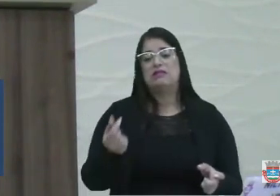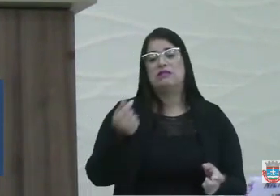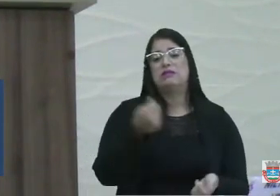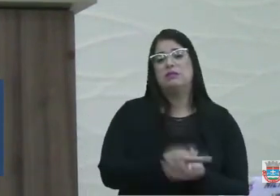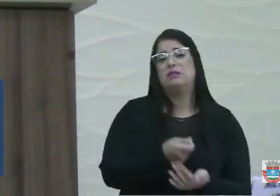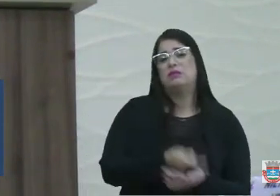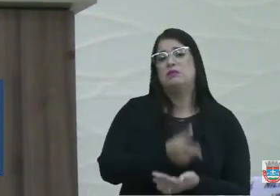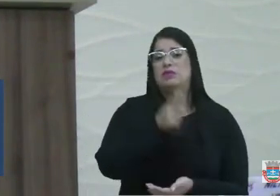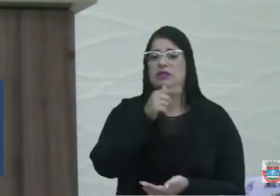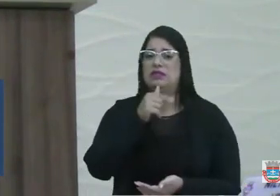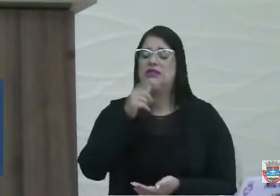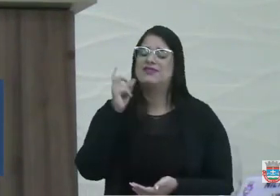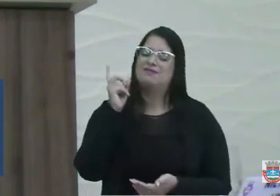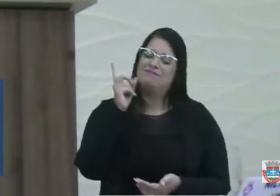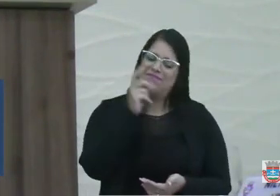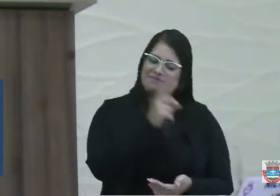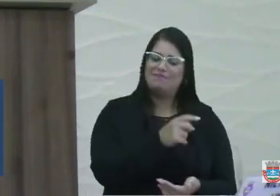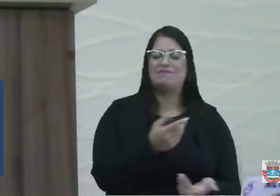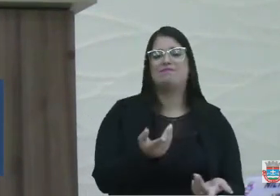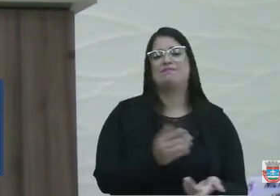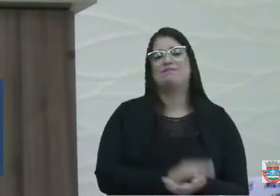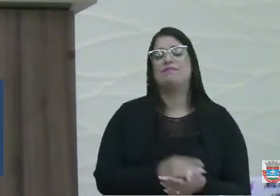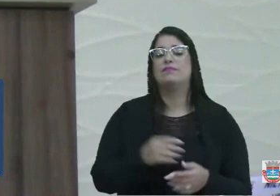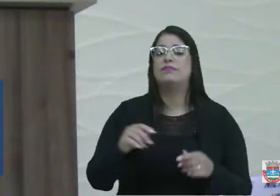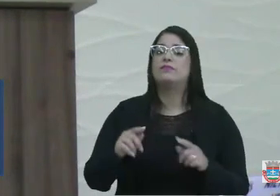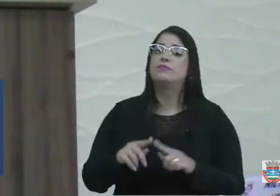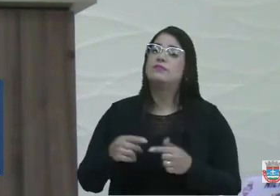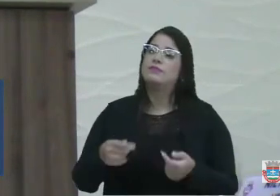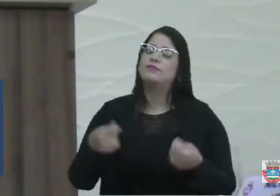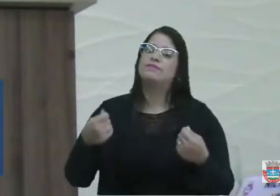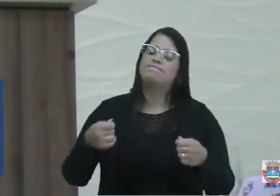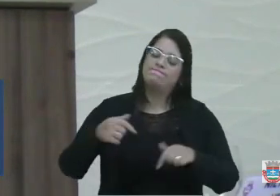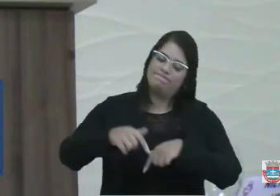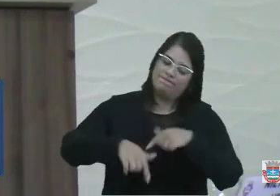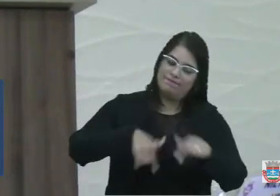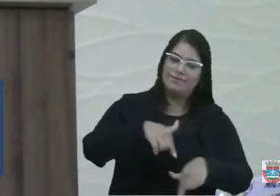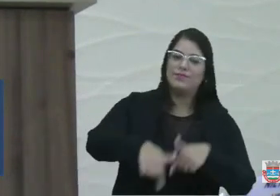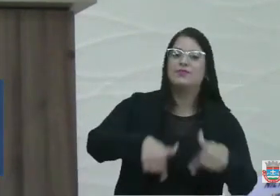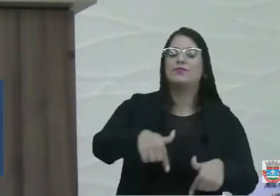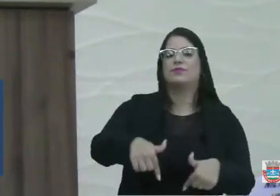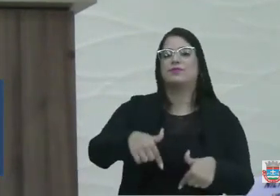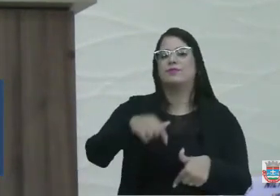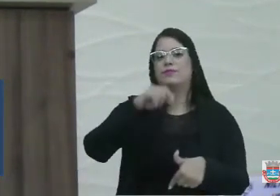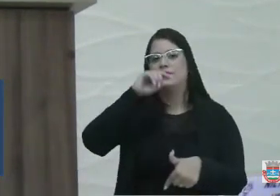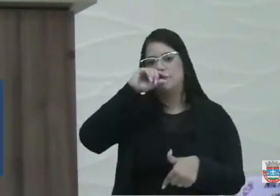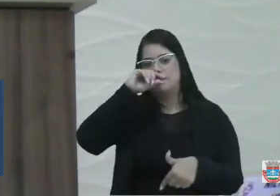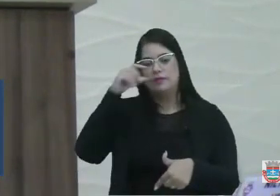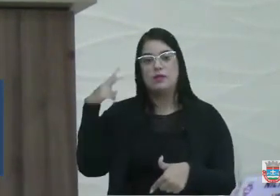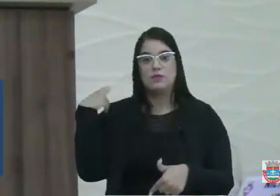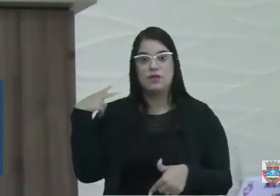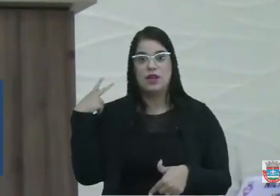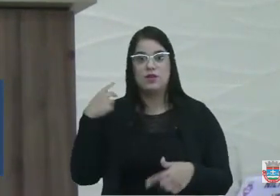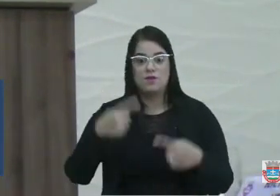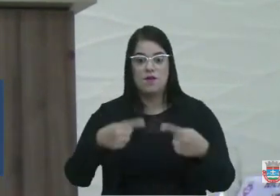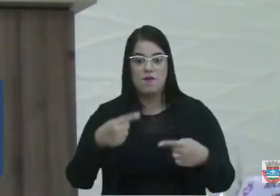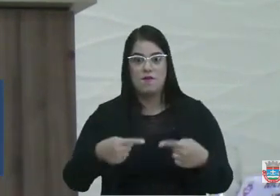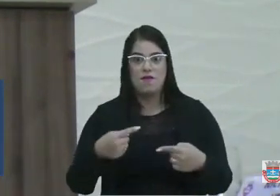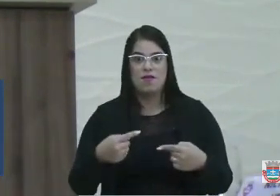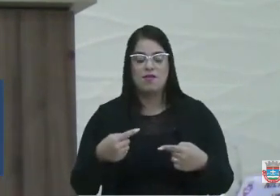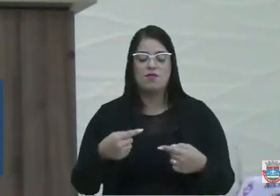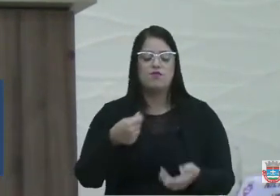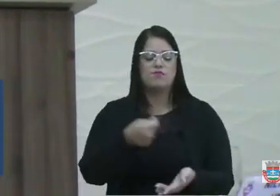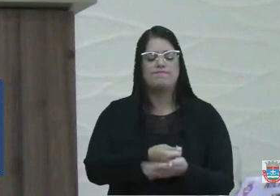é enorme, mas tem que correr atrás, tem que lutar, porque eu digo sempre, o vereador é o político mais cobrado